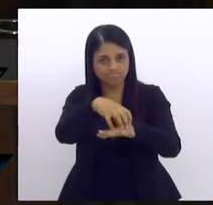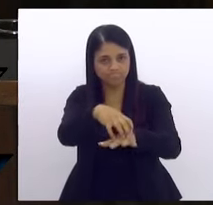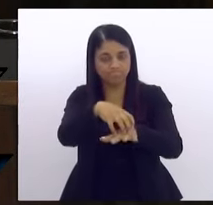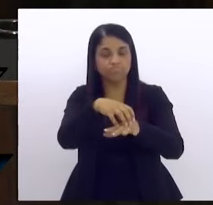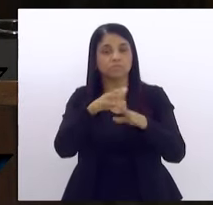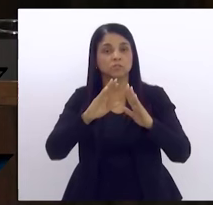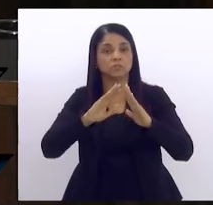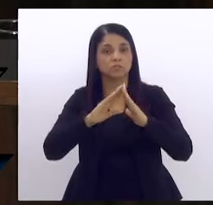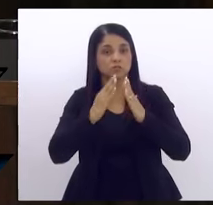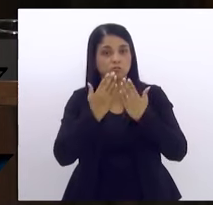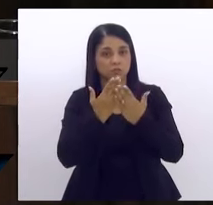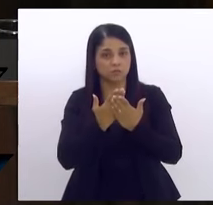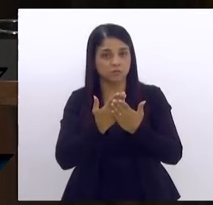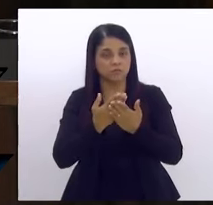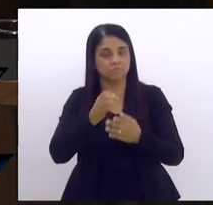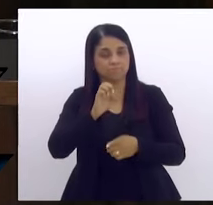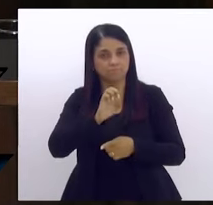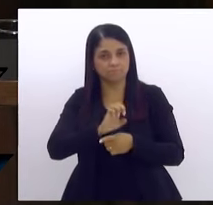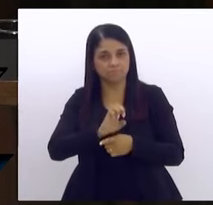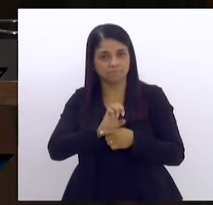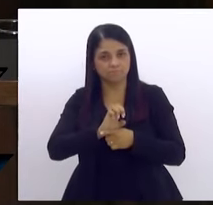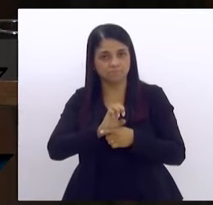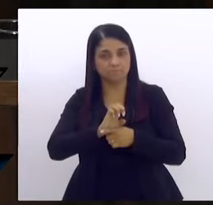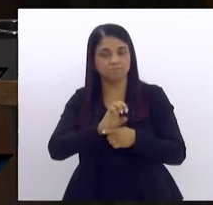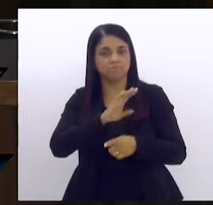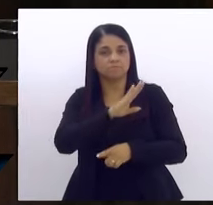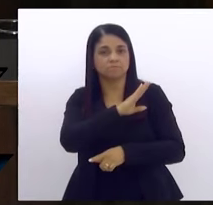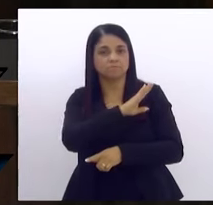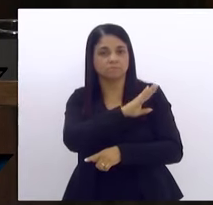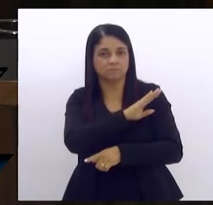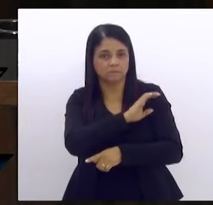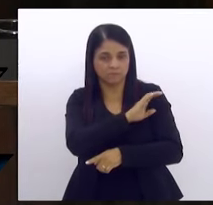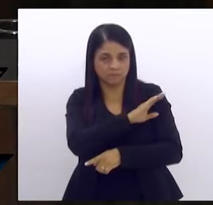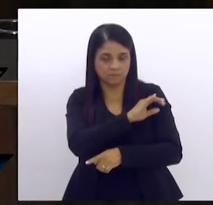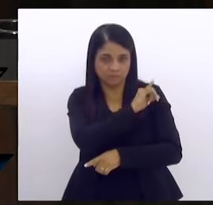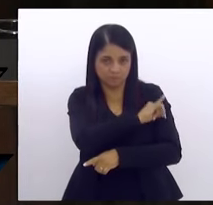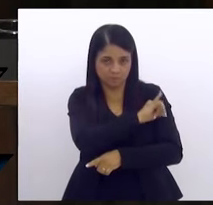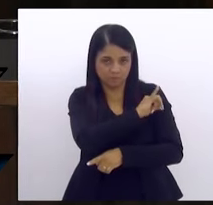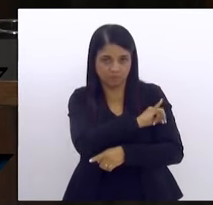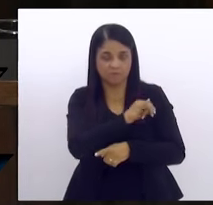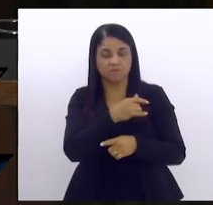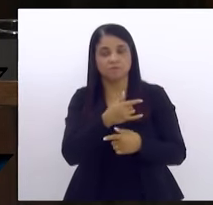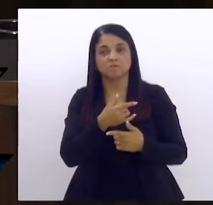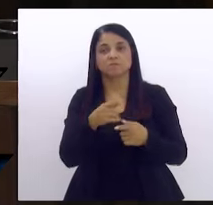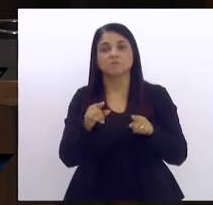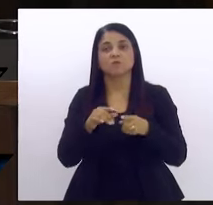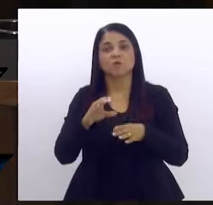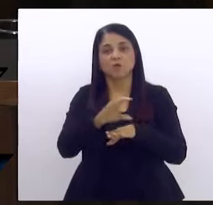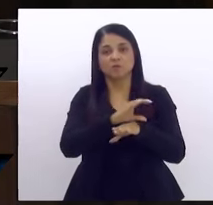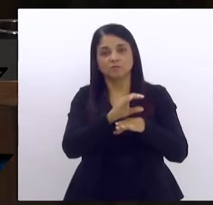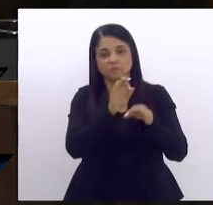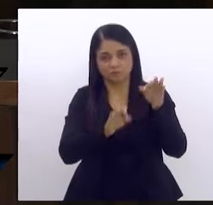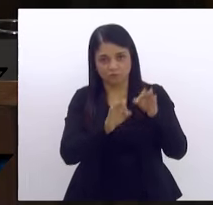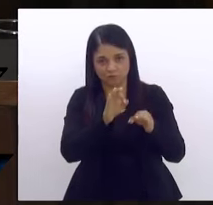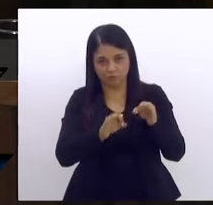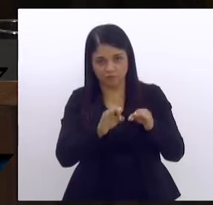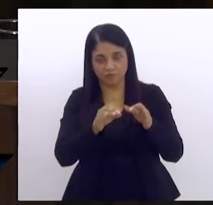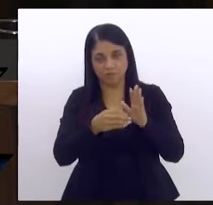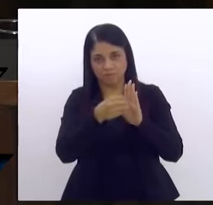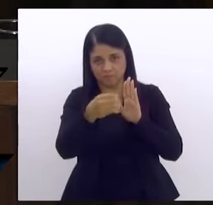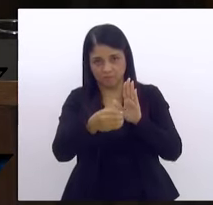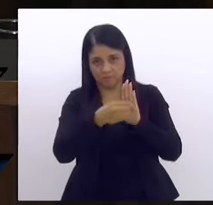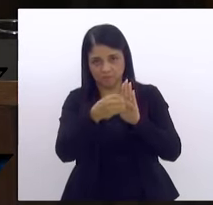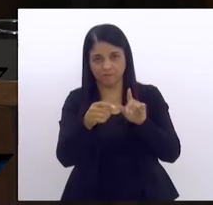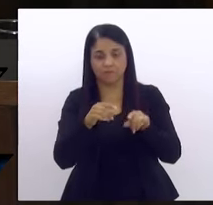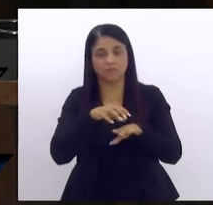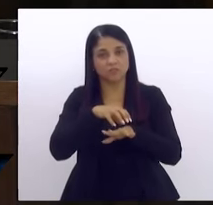escolar da rede estadual do Estado do Rio de Janeiro e da outras providências. Pendente parecer da Comissão de Constituição e Justiça,